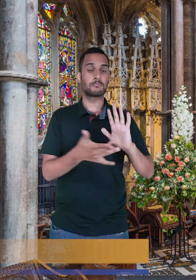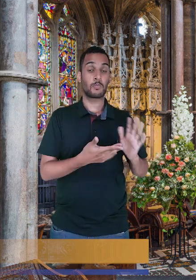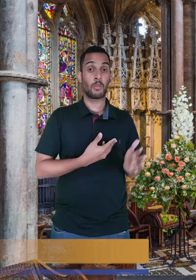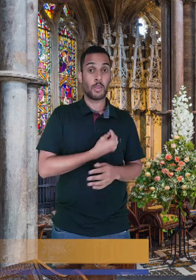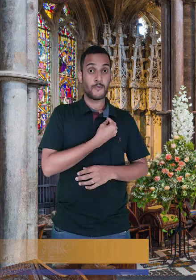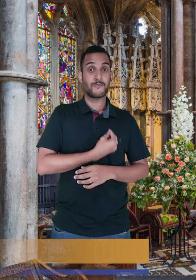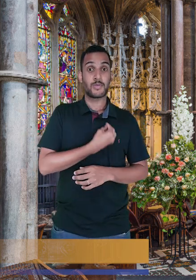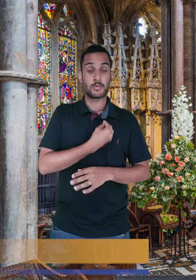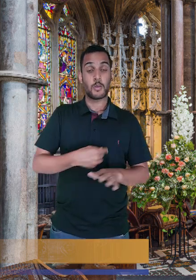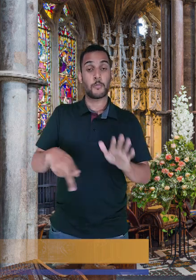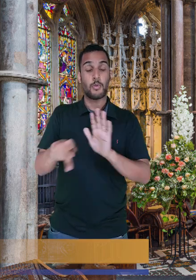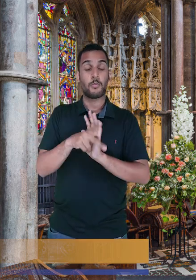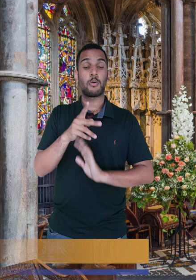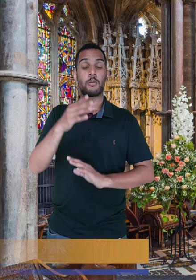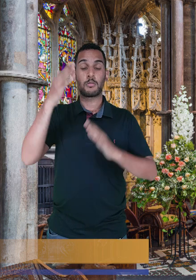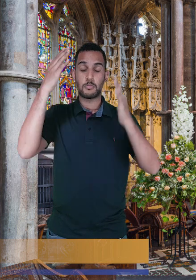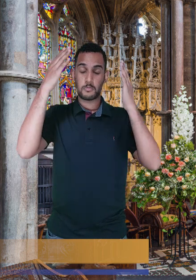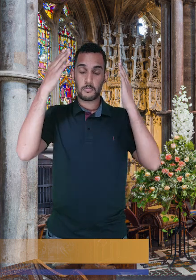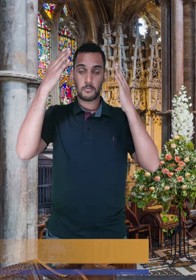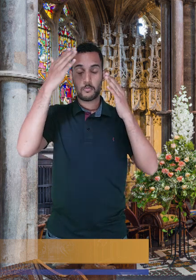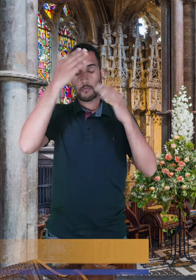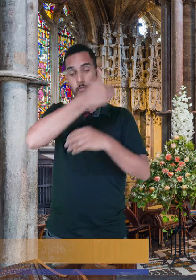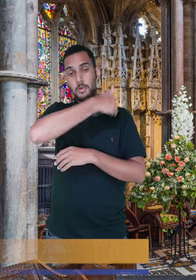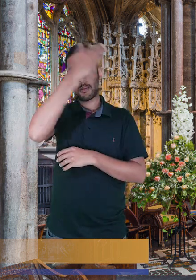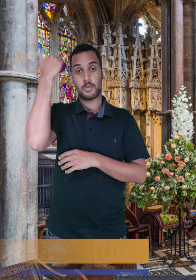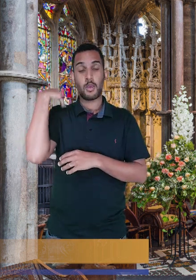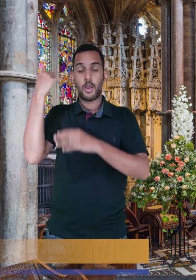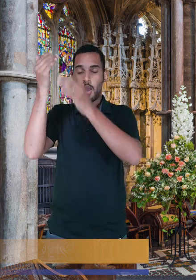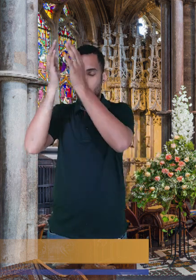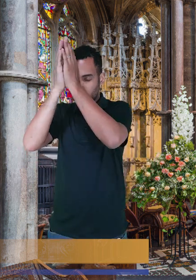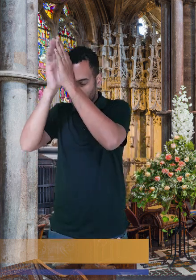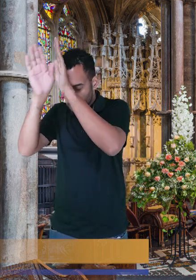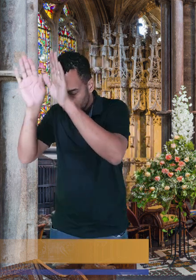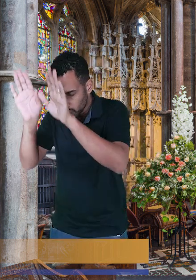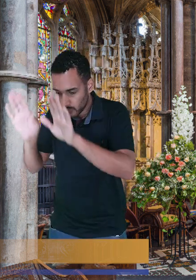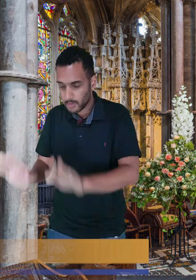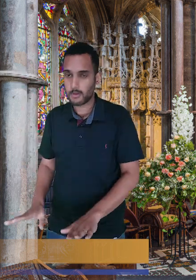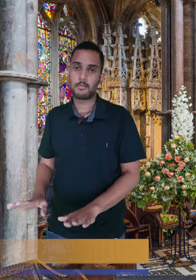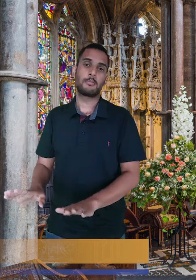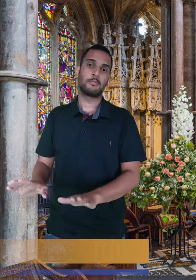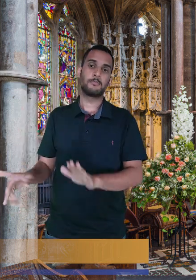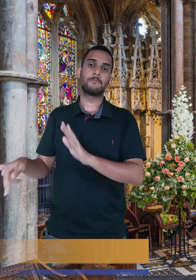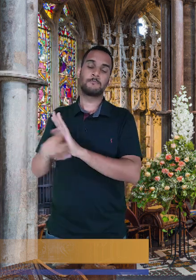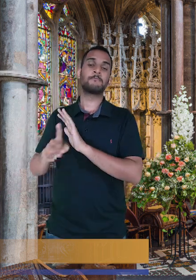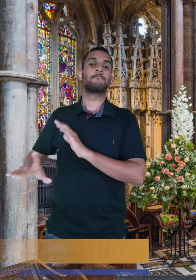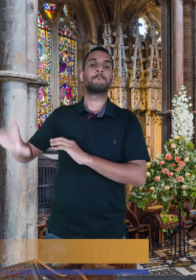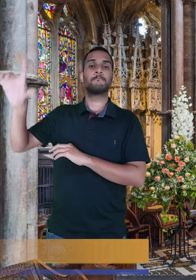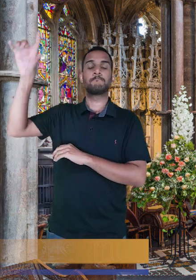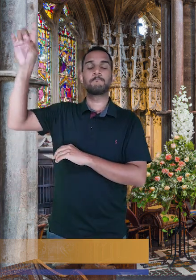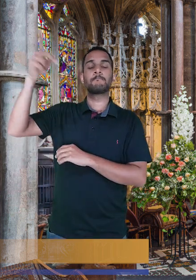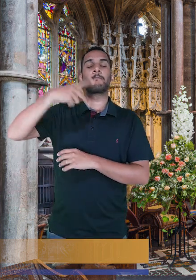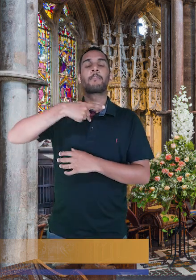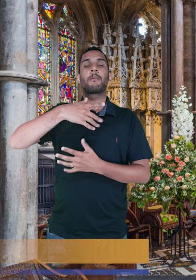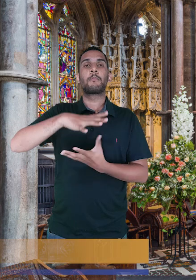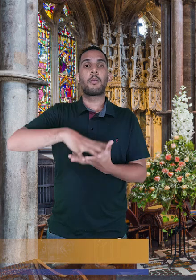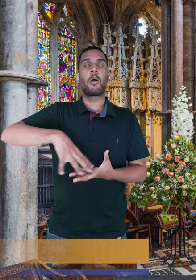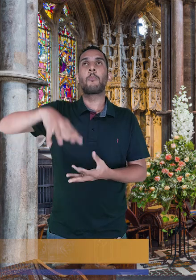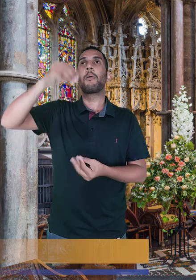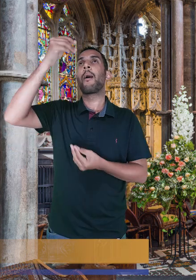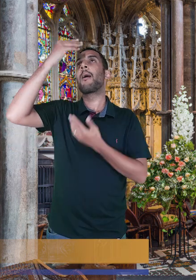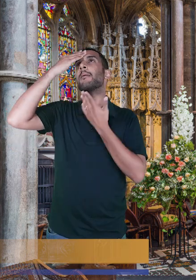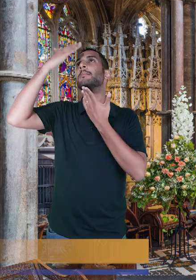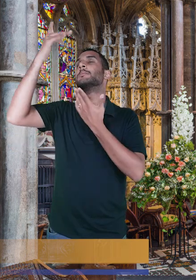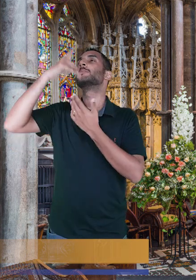encarnado, a sua vida desde então foi sempre um ato perpétuo de adoração e reconhecimento. A minha alma